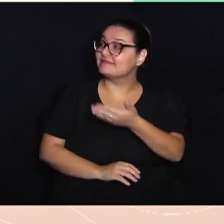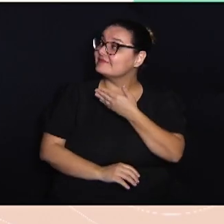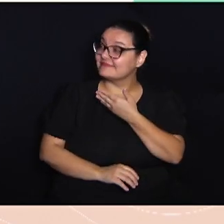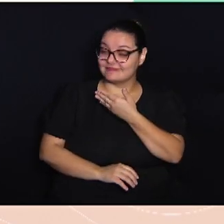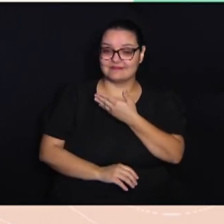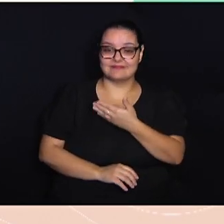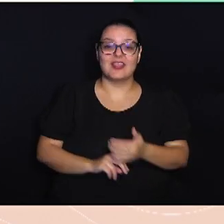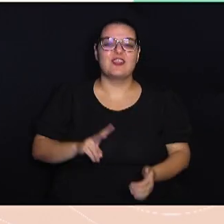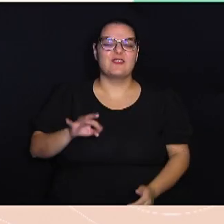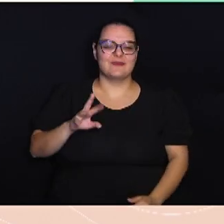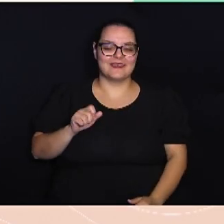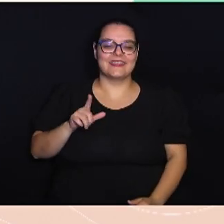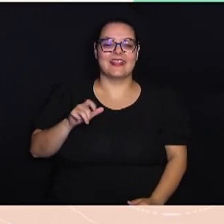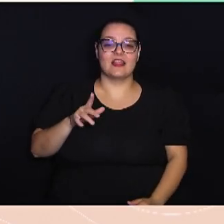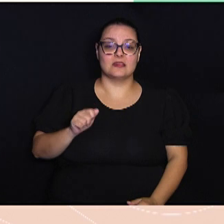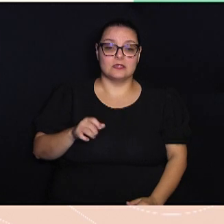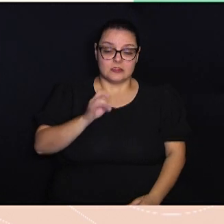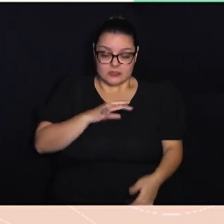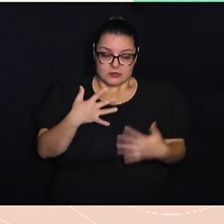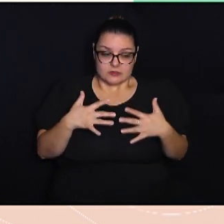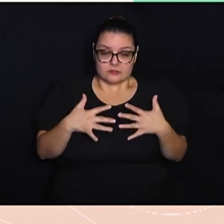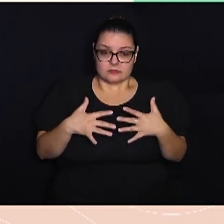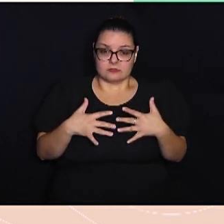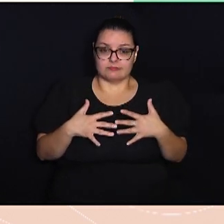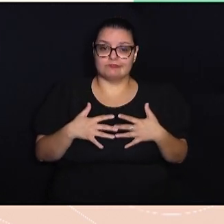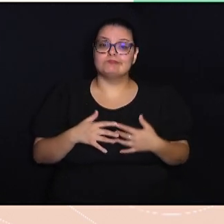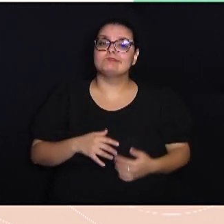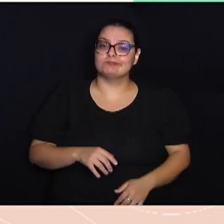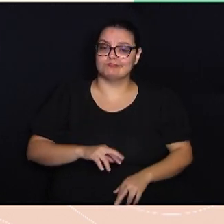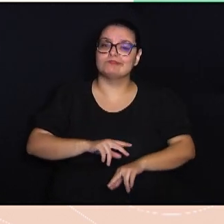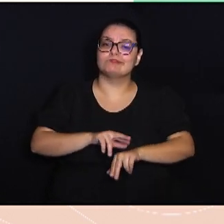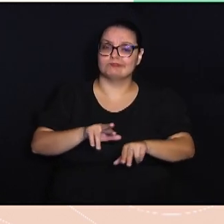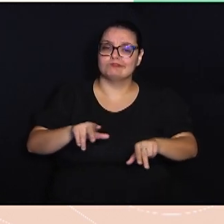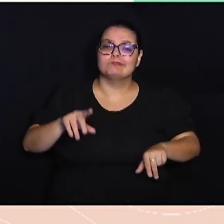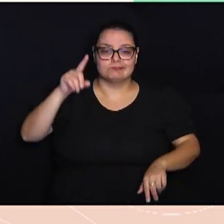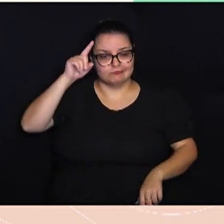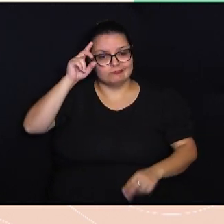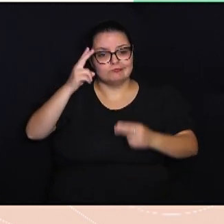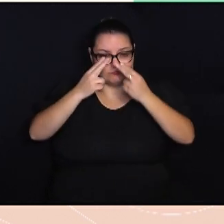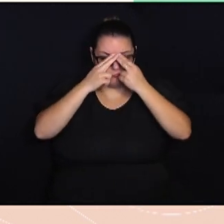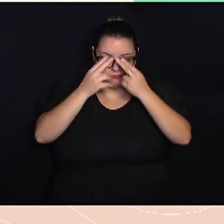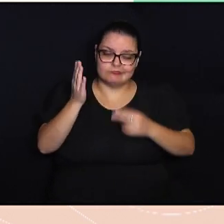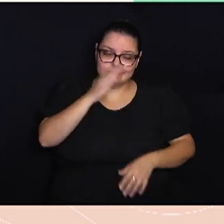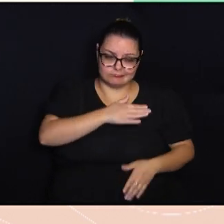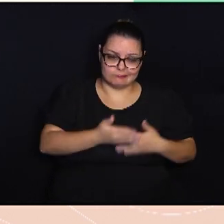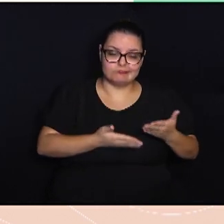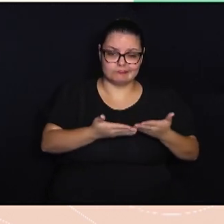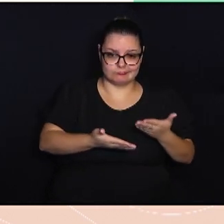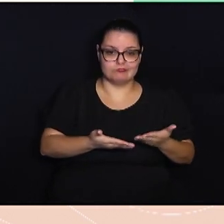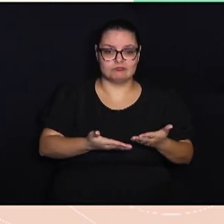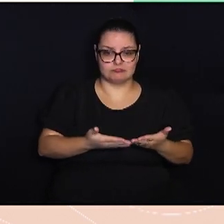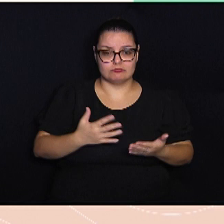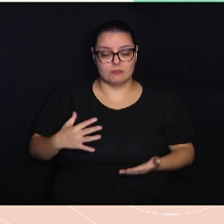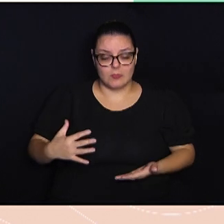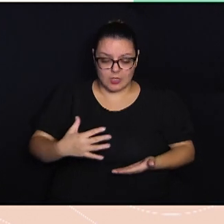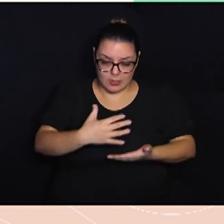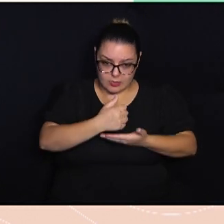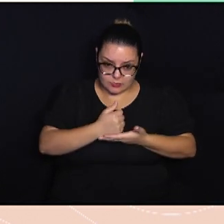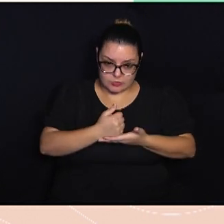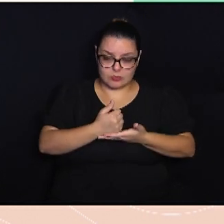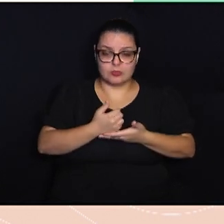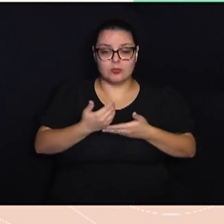média. Certo? Então isso que é o mais importante nesse cenário. Fazer bastante pesquisa para poder encontrar e identificar esses